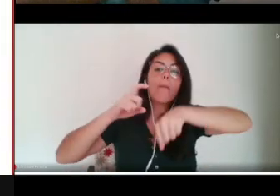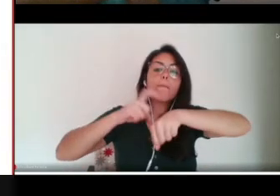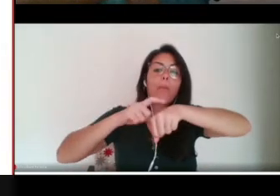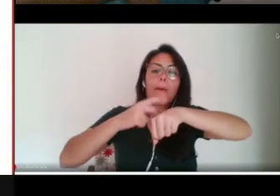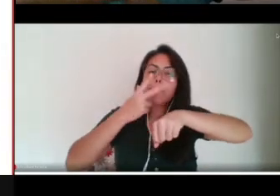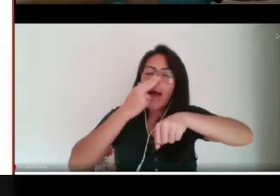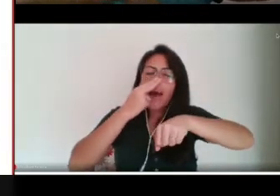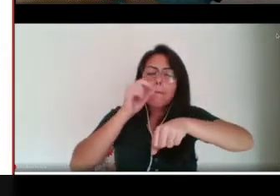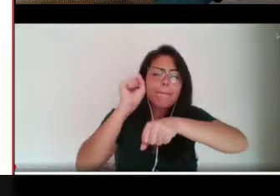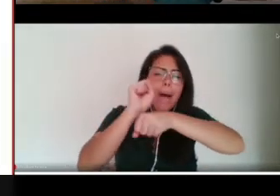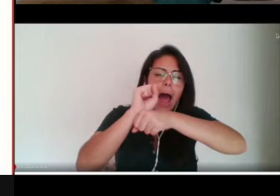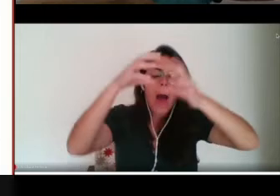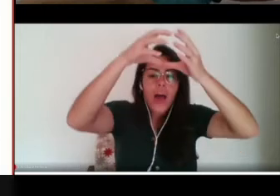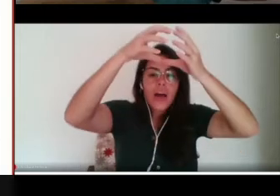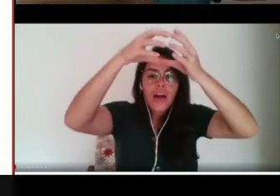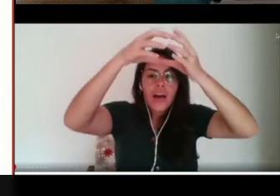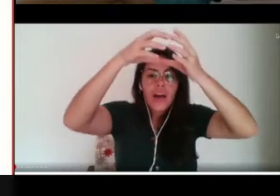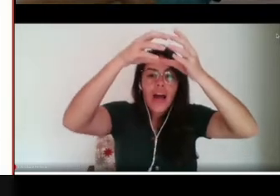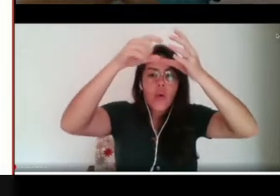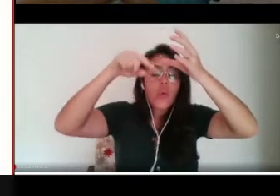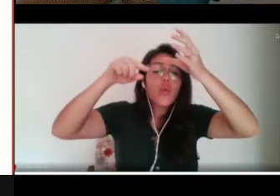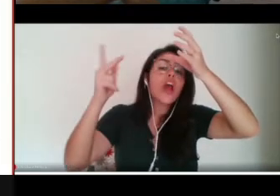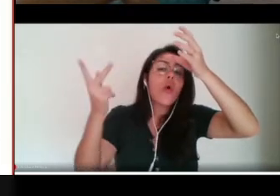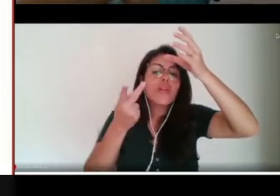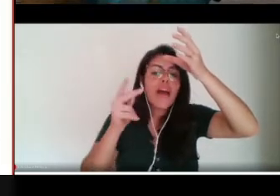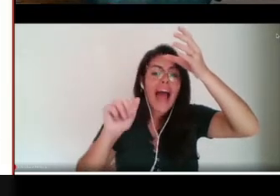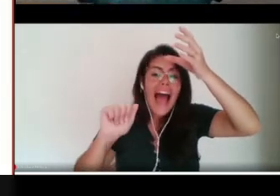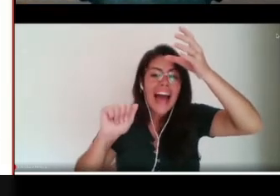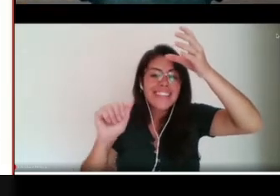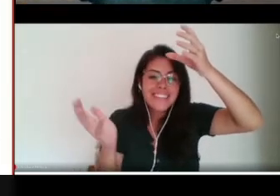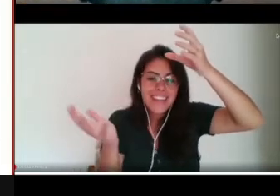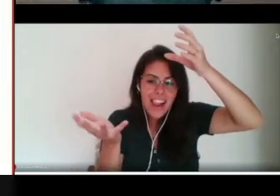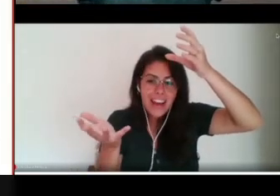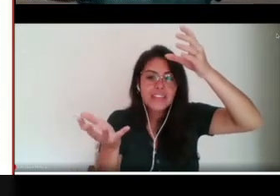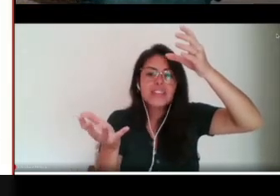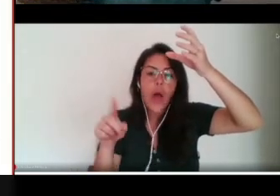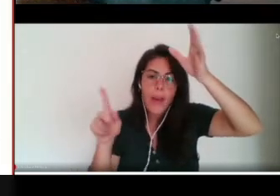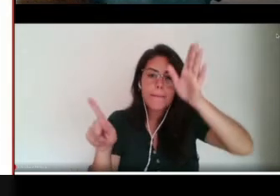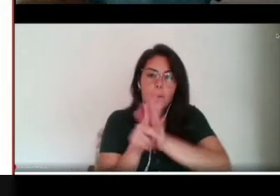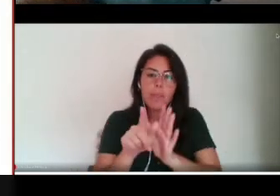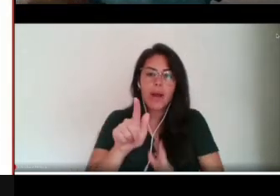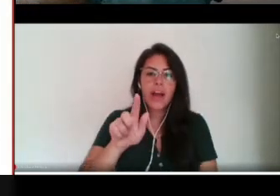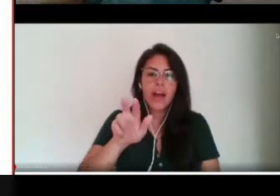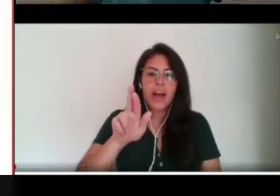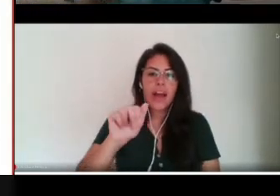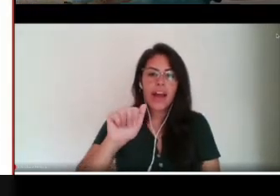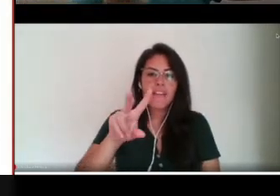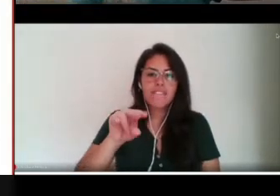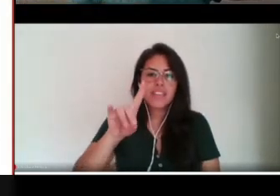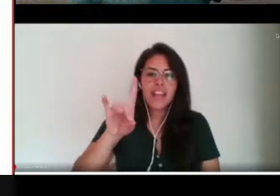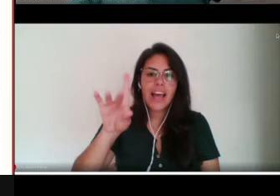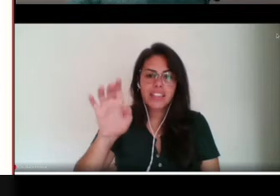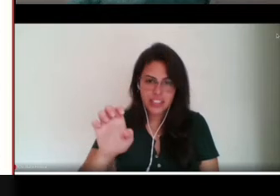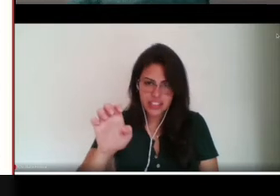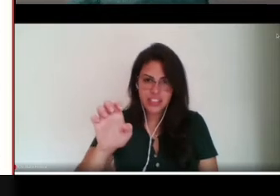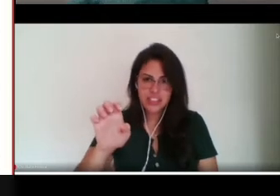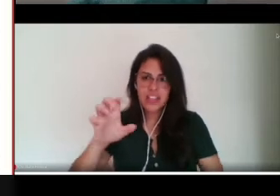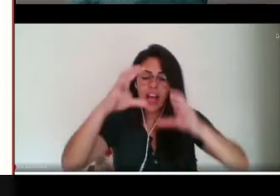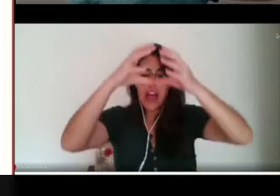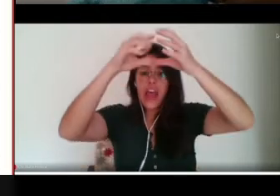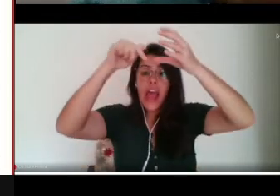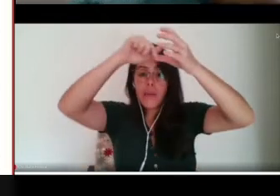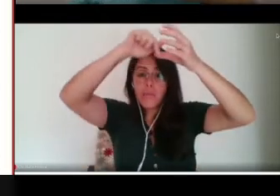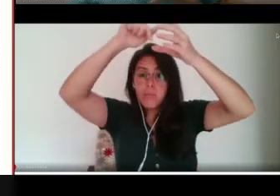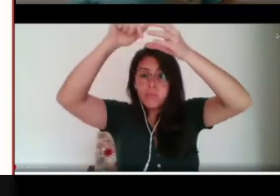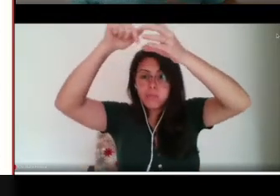é a aceleração gravitacional, certo? E quando ela começa a cair e chega até o solo, ao